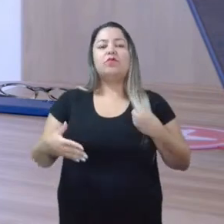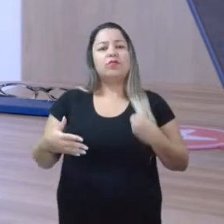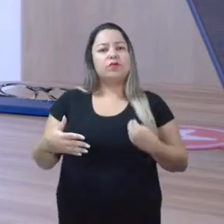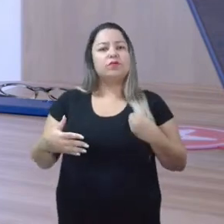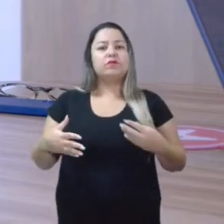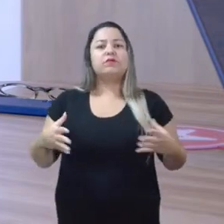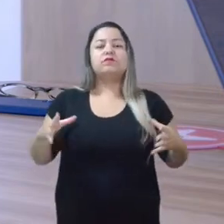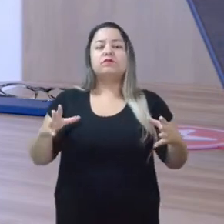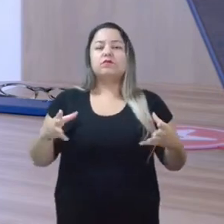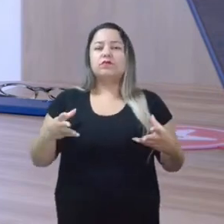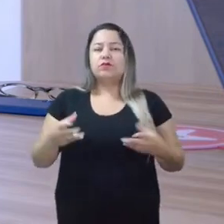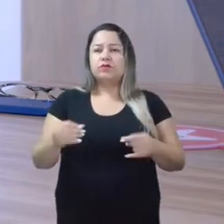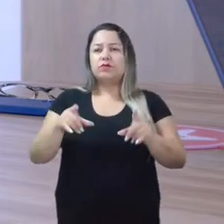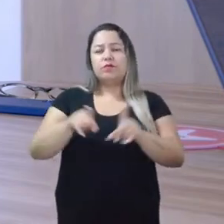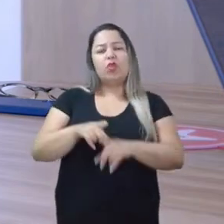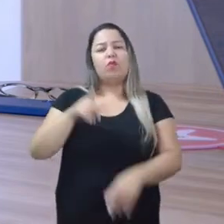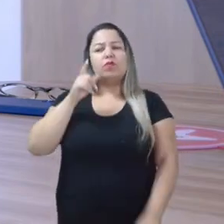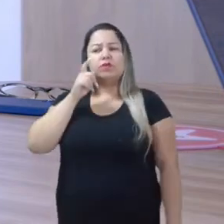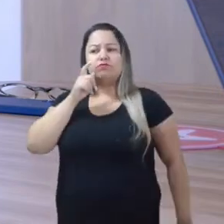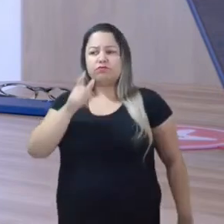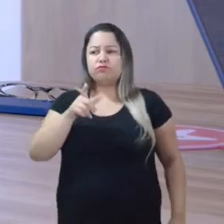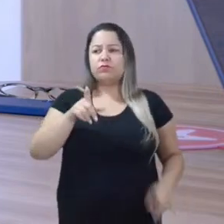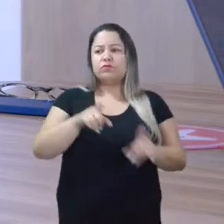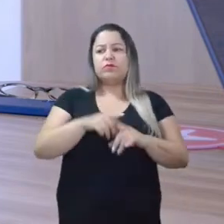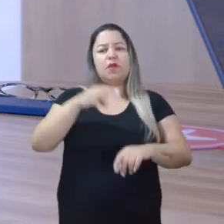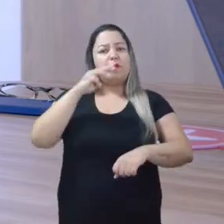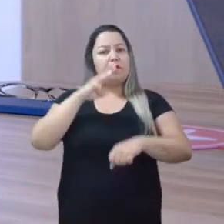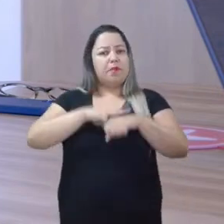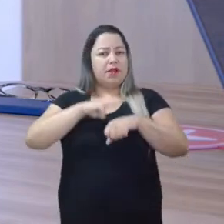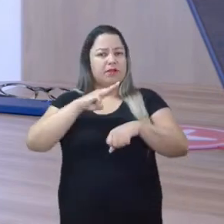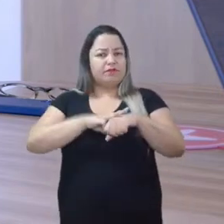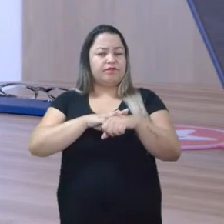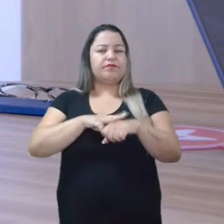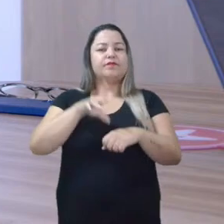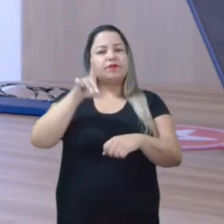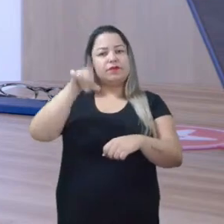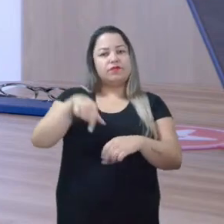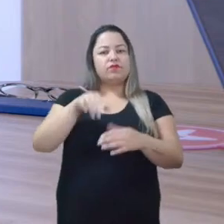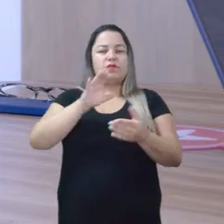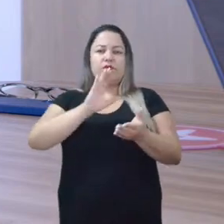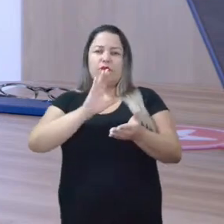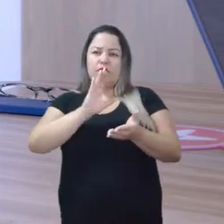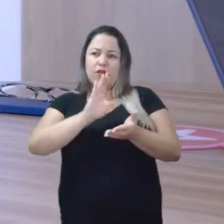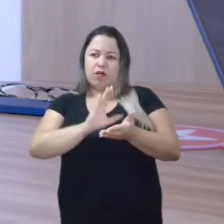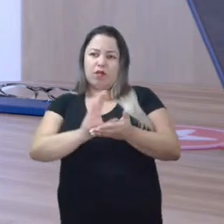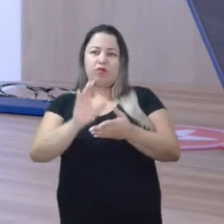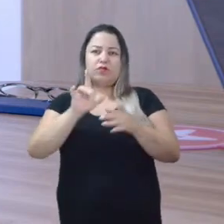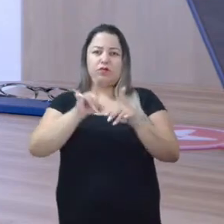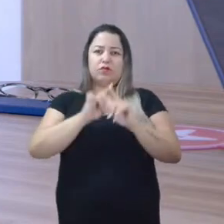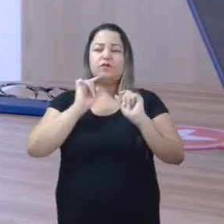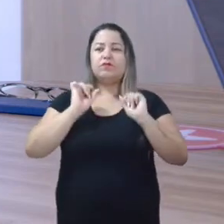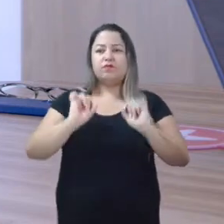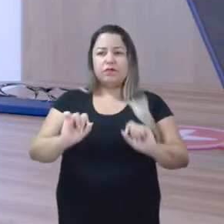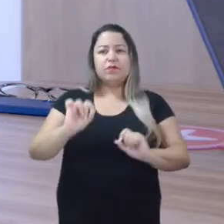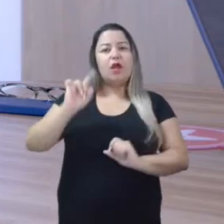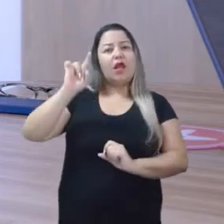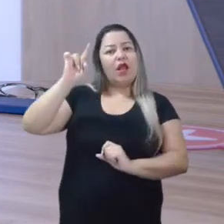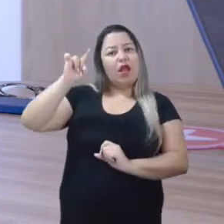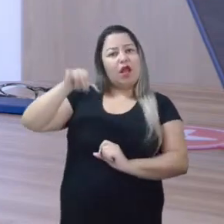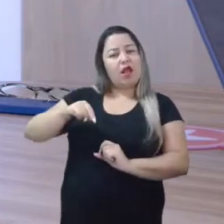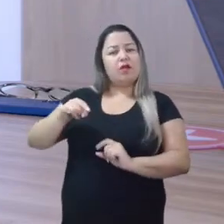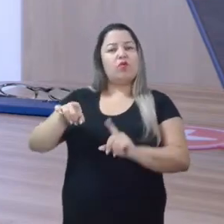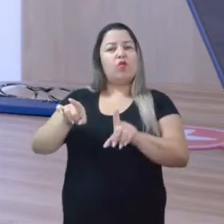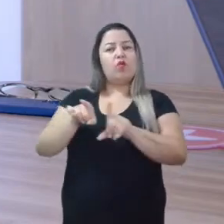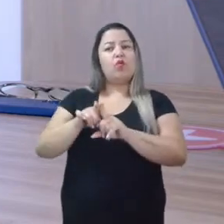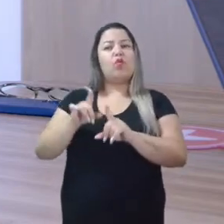com muito interesse na temática. Então, por mais que sejam recursos extraordinários, o seu assunto ele transborda o interesse